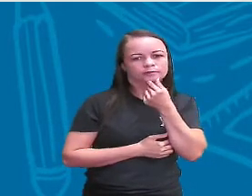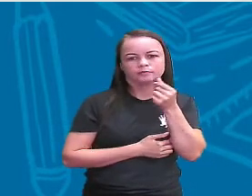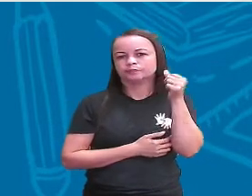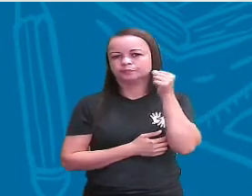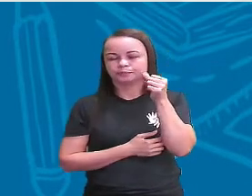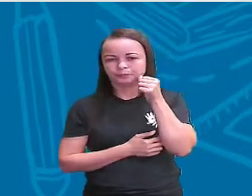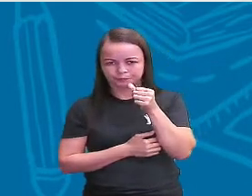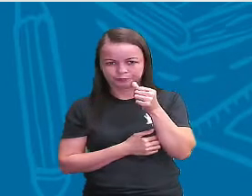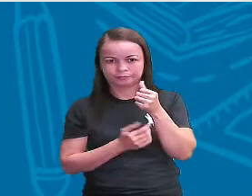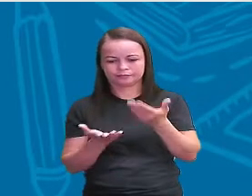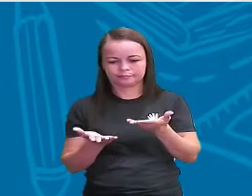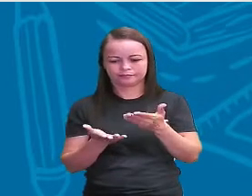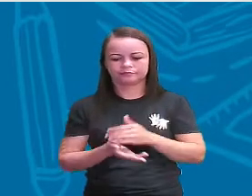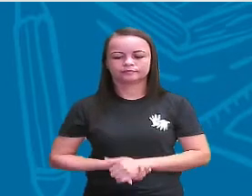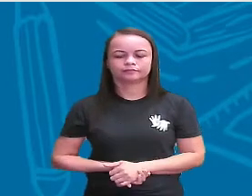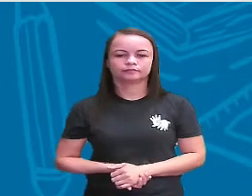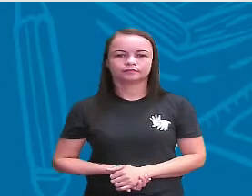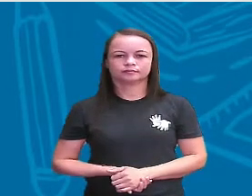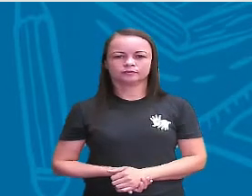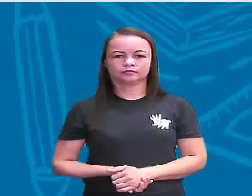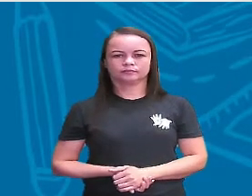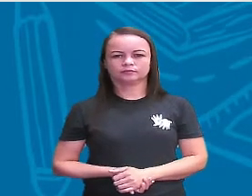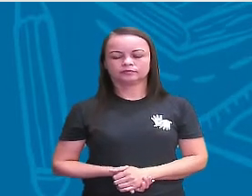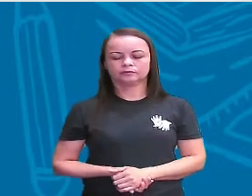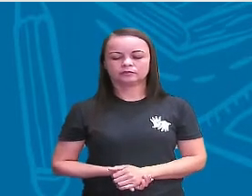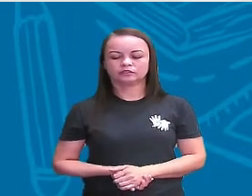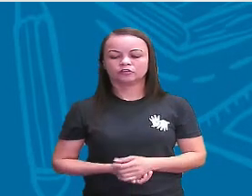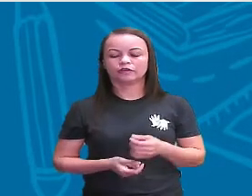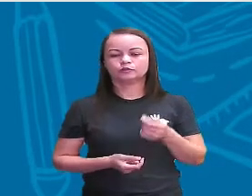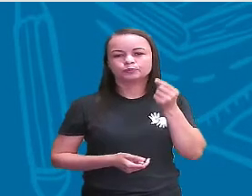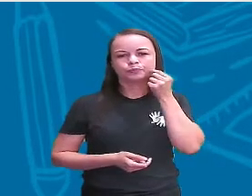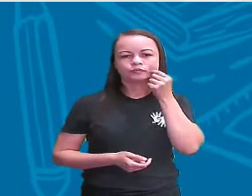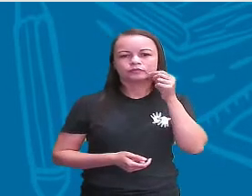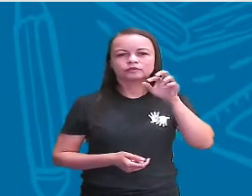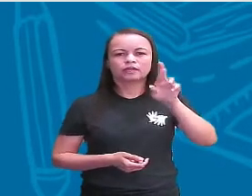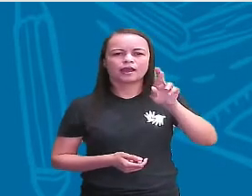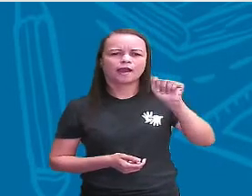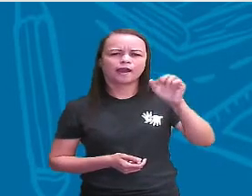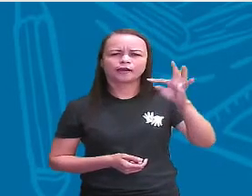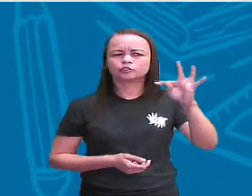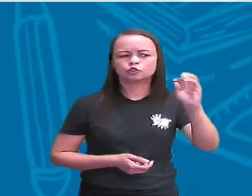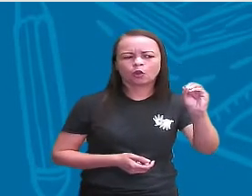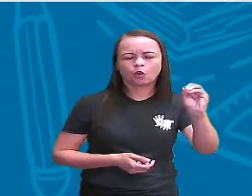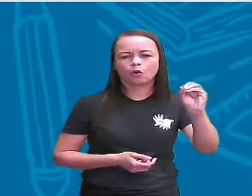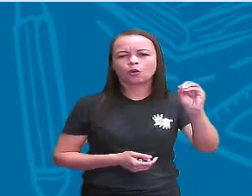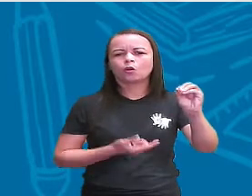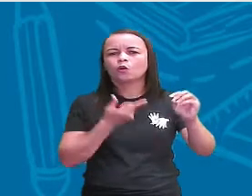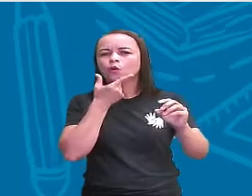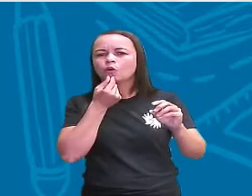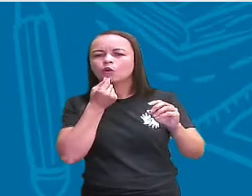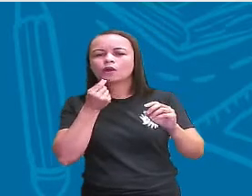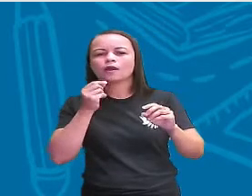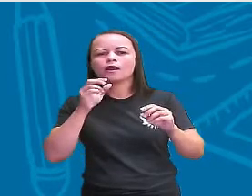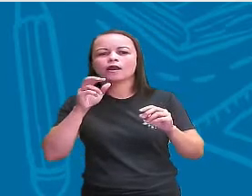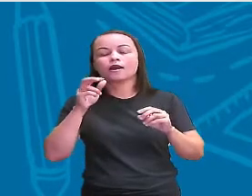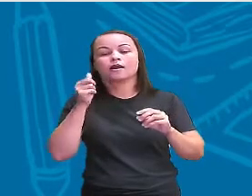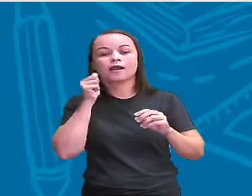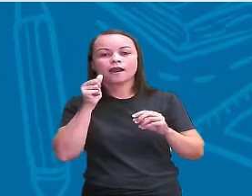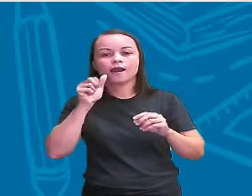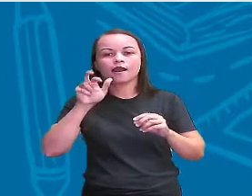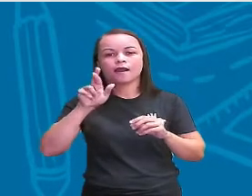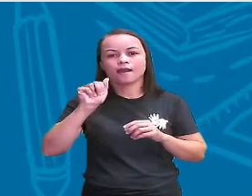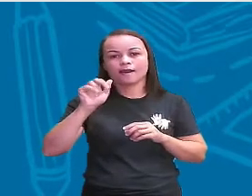gênero, se é feminino ou masculino, tá? Feito rato, rata, pato, pata,